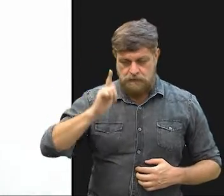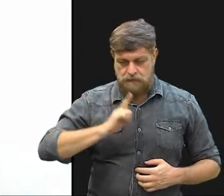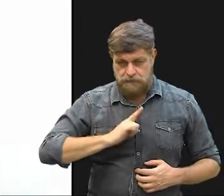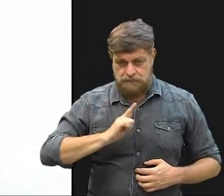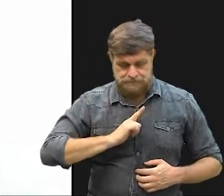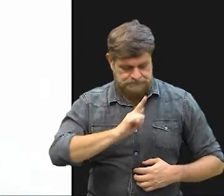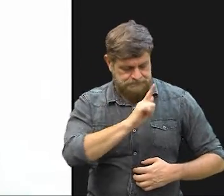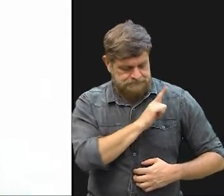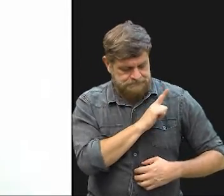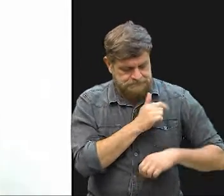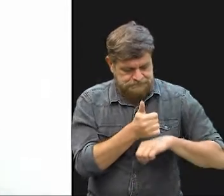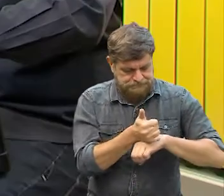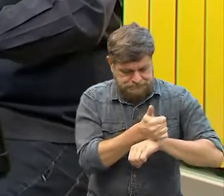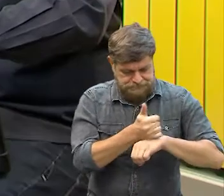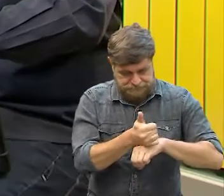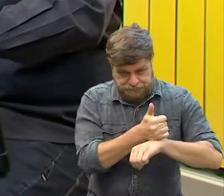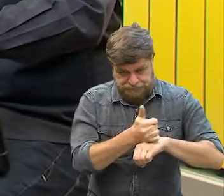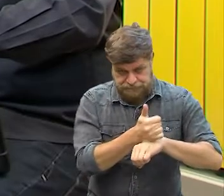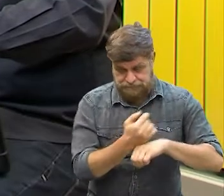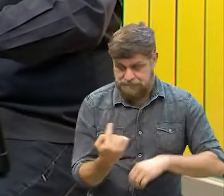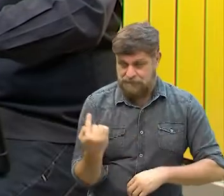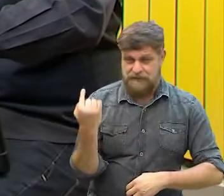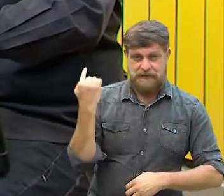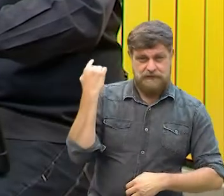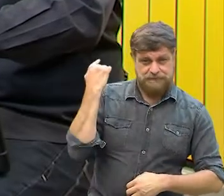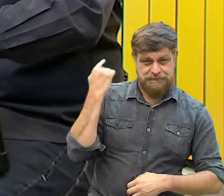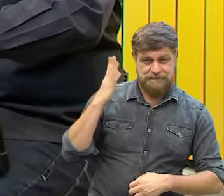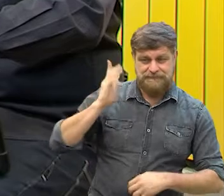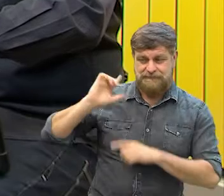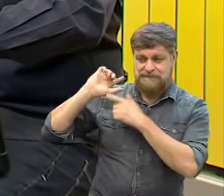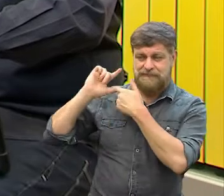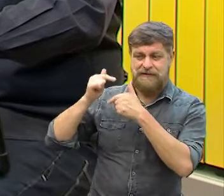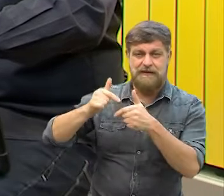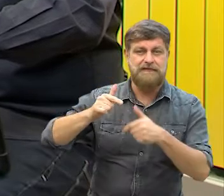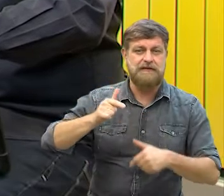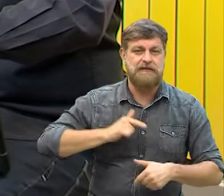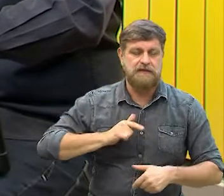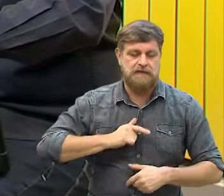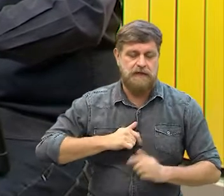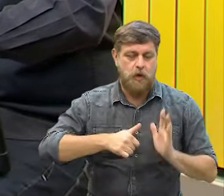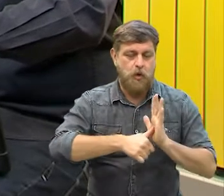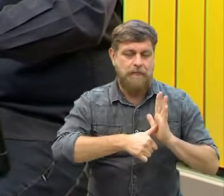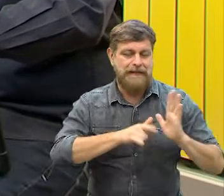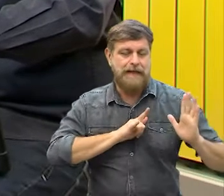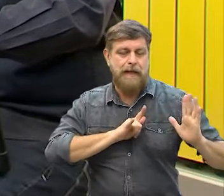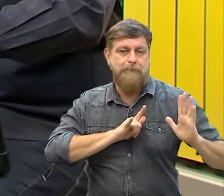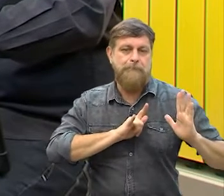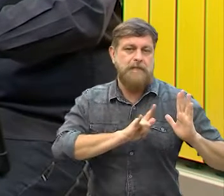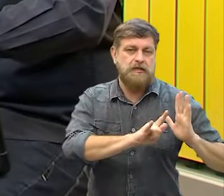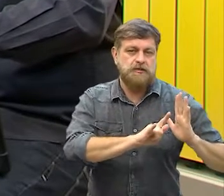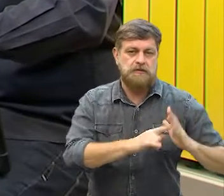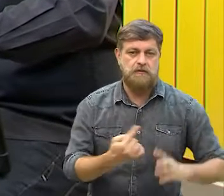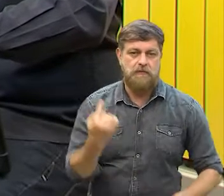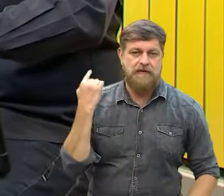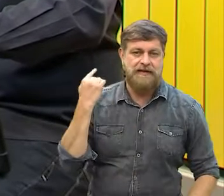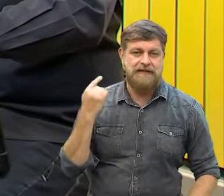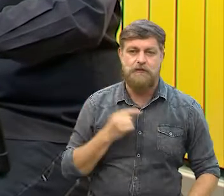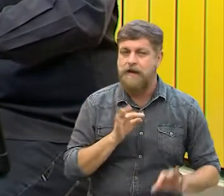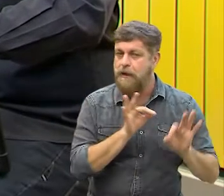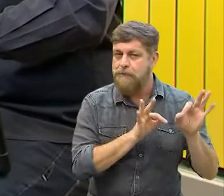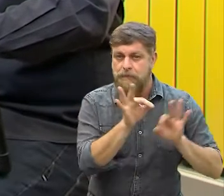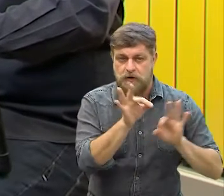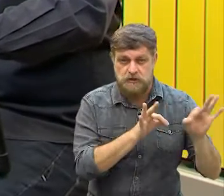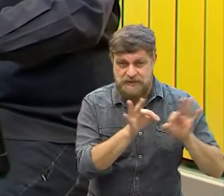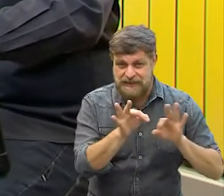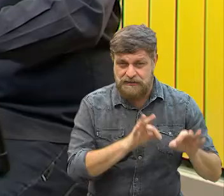uma gestão profissional, porque como existe essa paixão pelo clube, eles não vão pelo projeto,